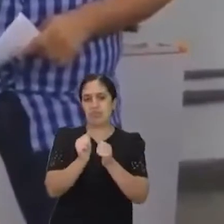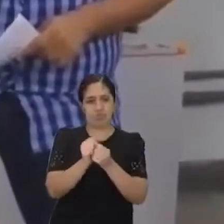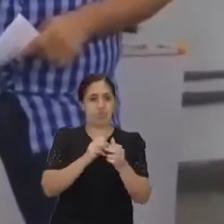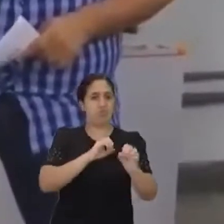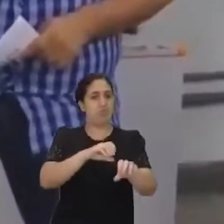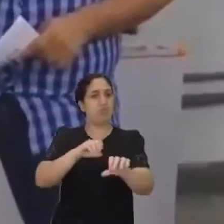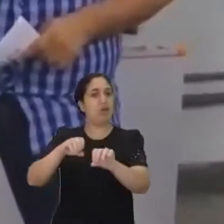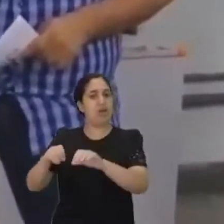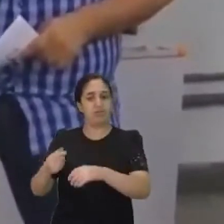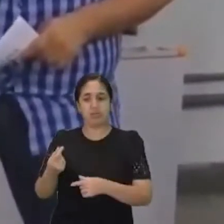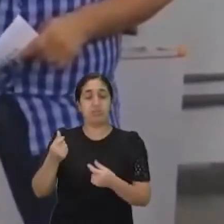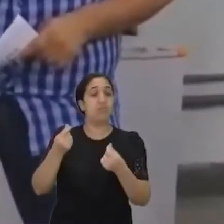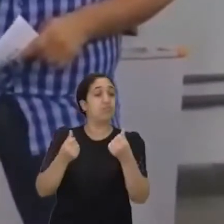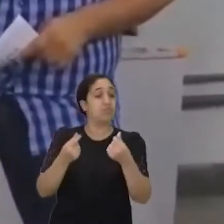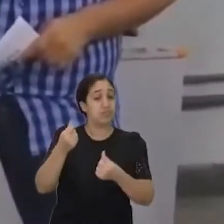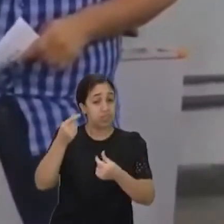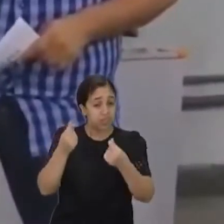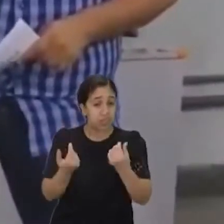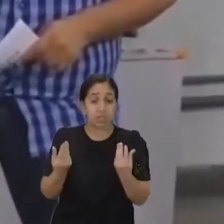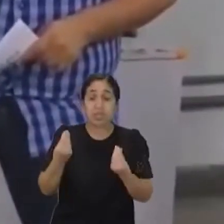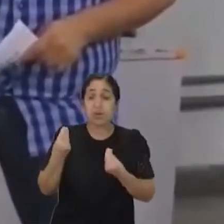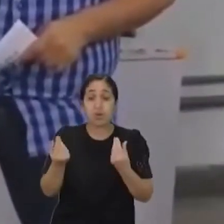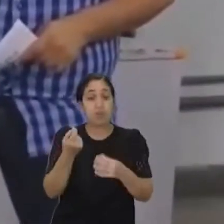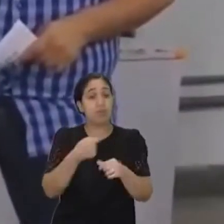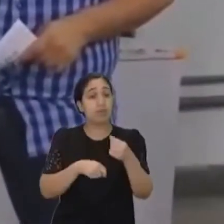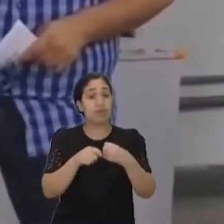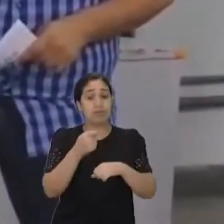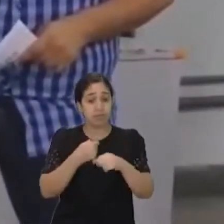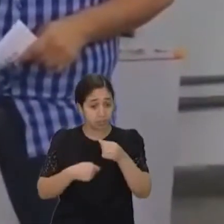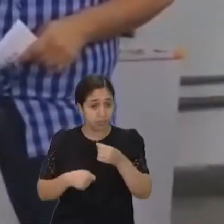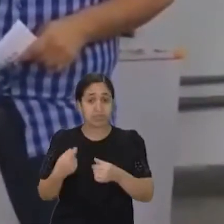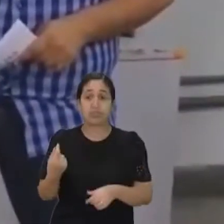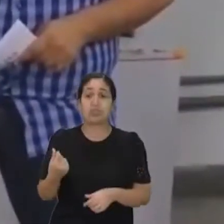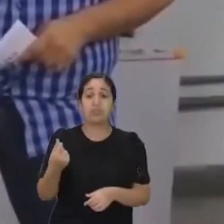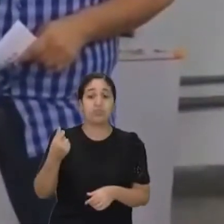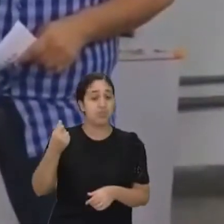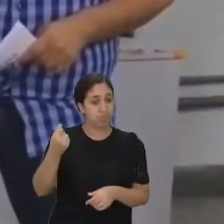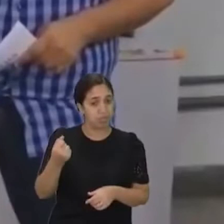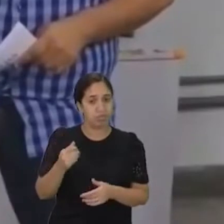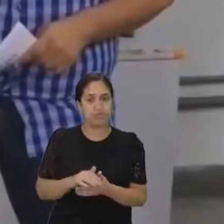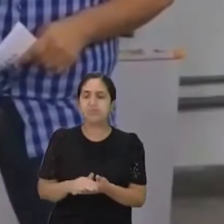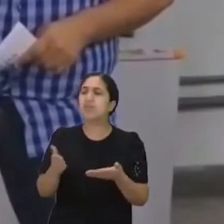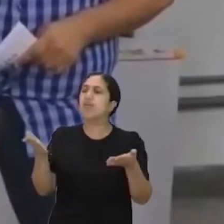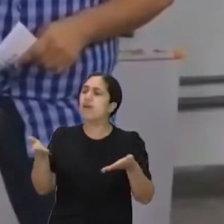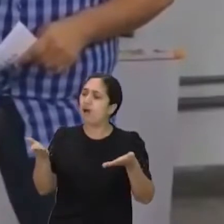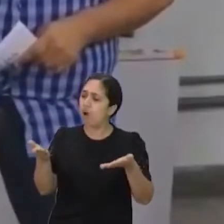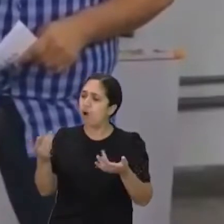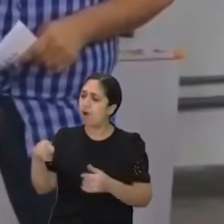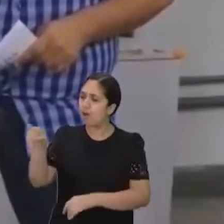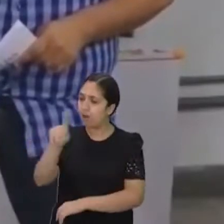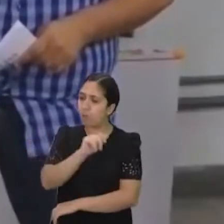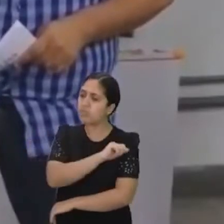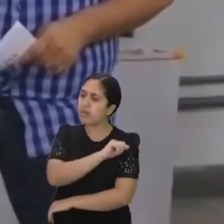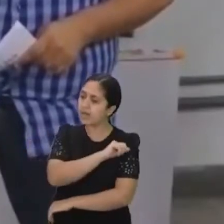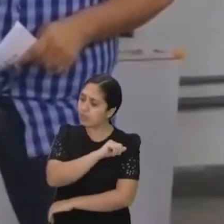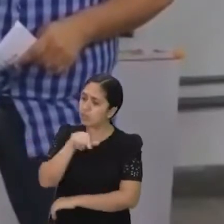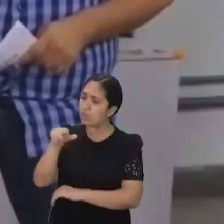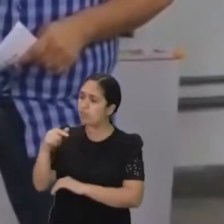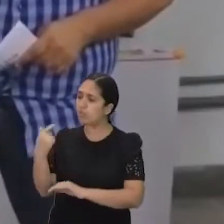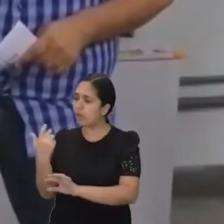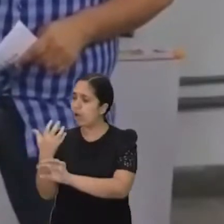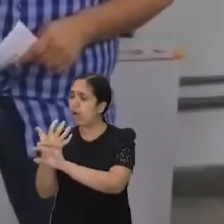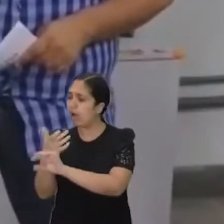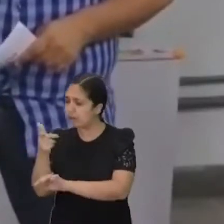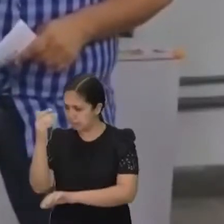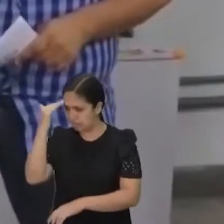né? Para a gente saber estar administrando melhor o nosso dinheiro. E agora, você acha que os alunos que estão em casa,